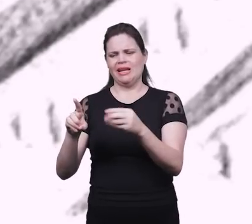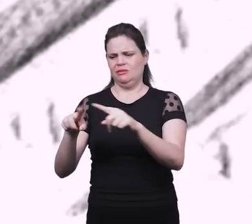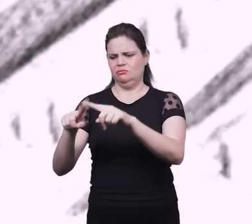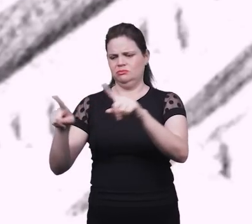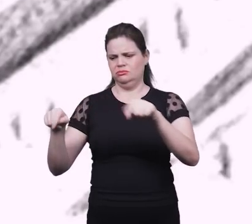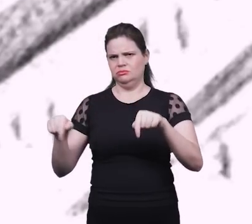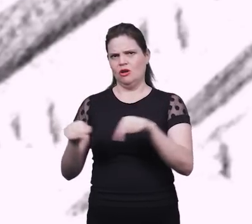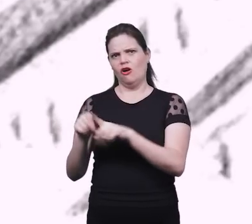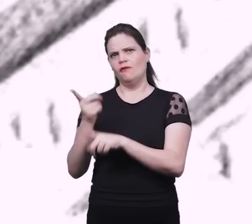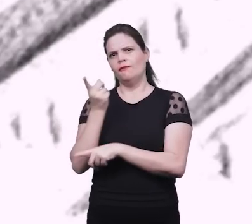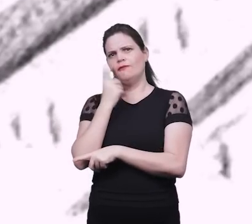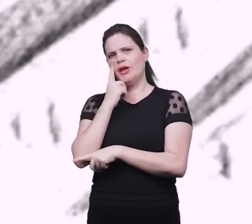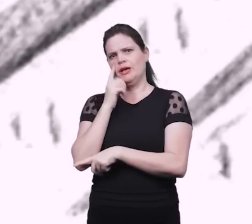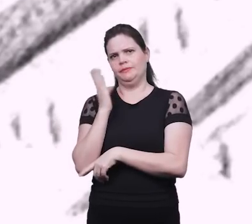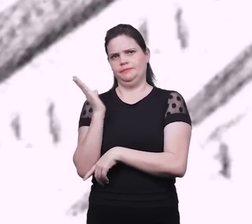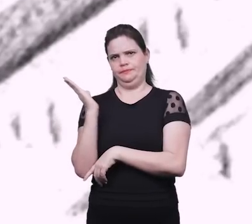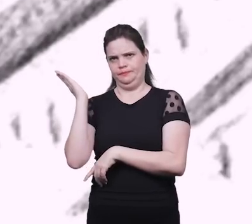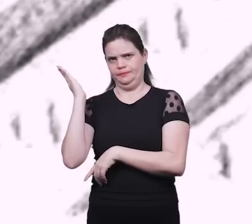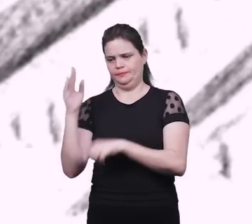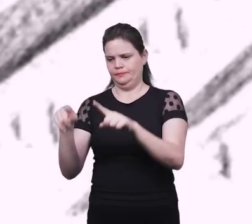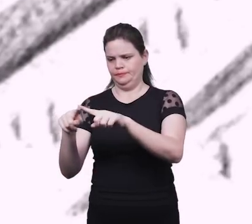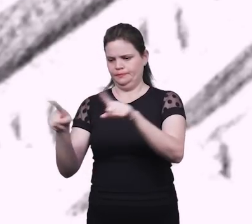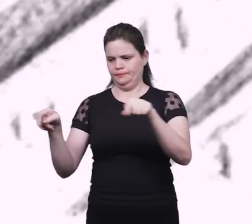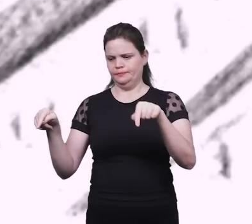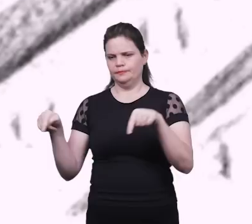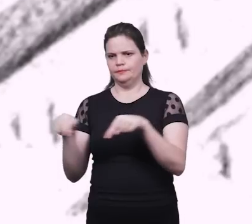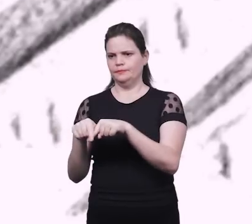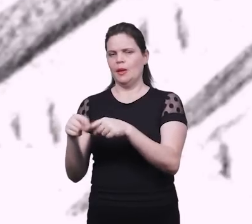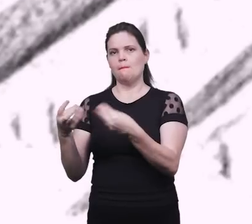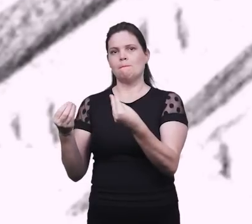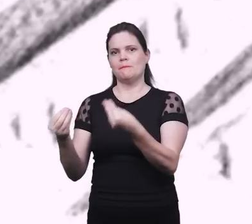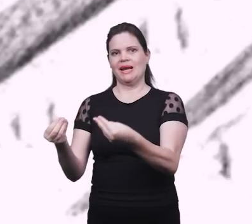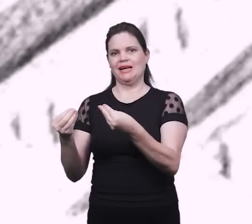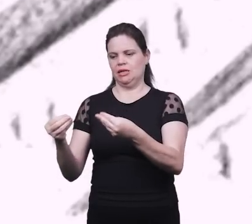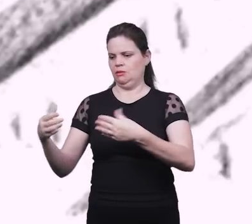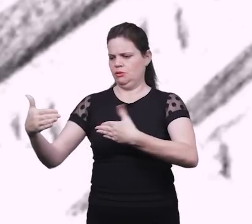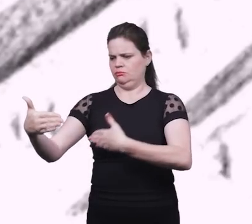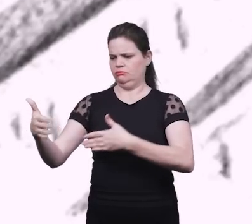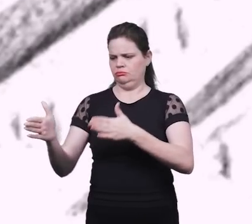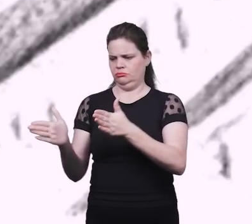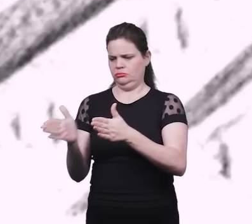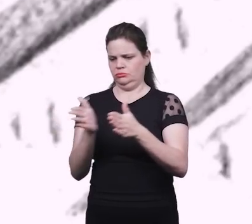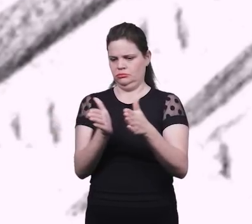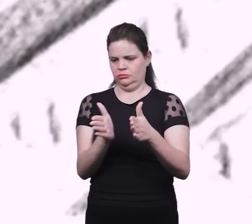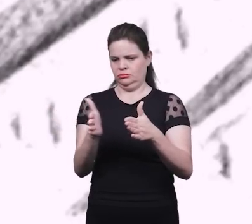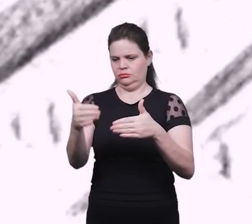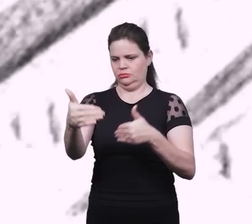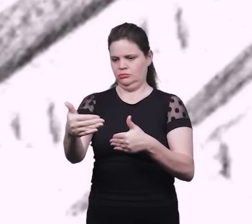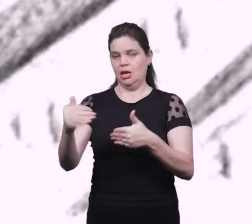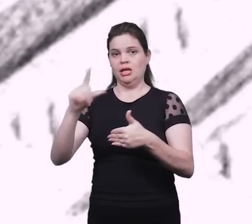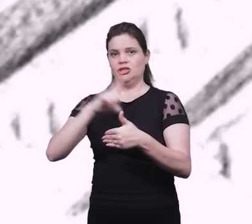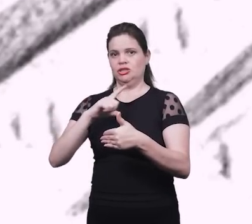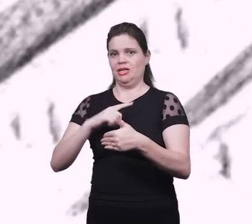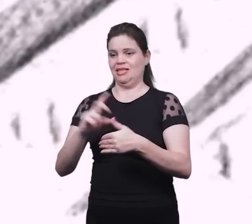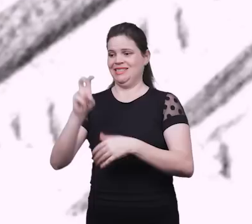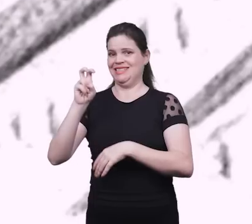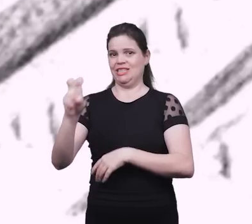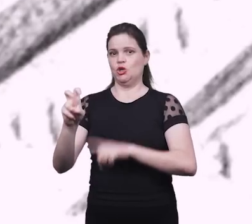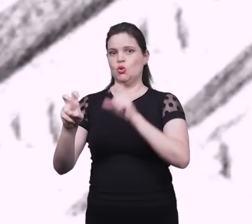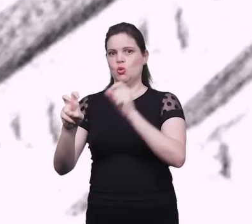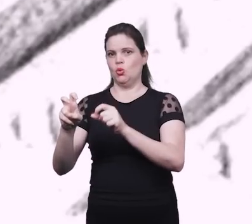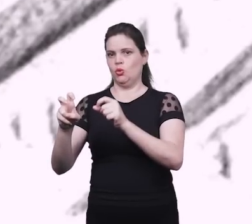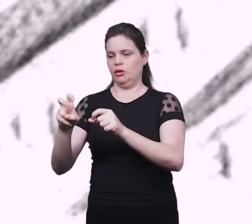chuva. Está aqui essa foto. Olha só, eram dois tanques. Eles tinham 5